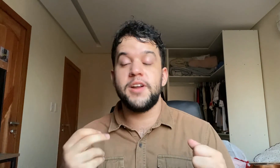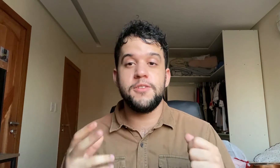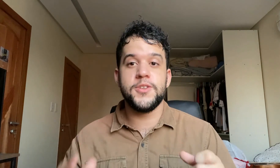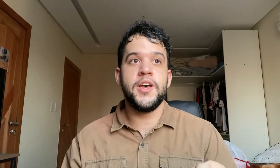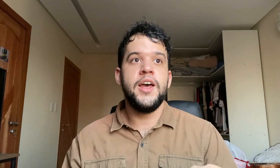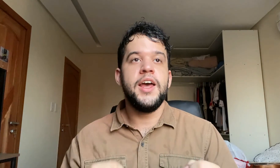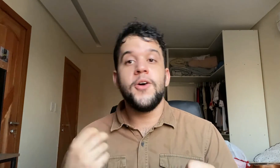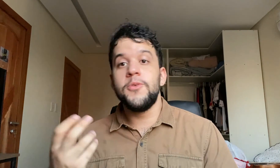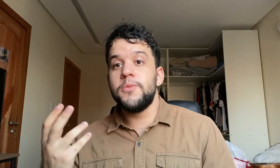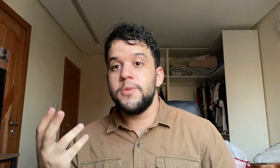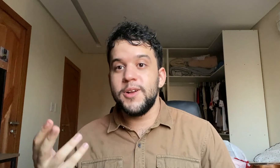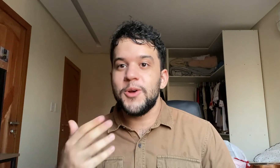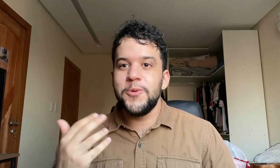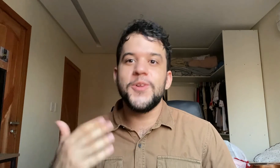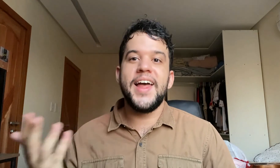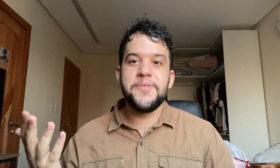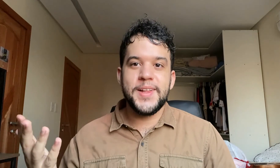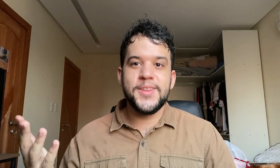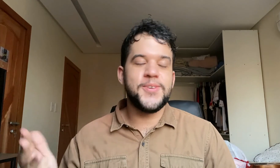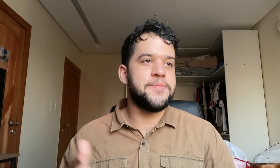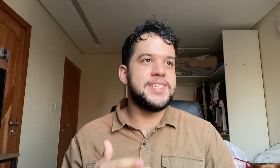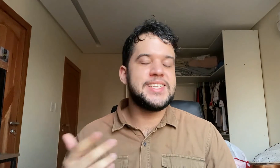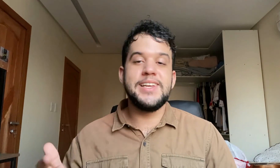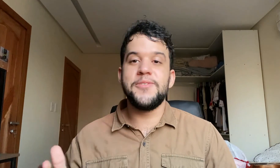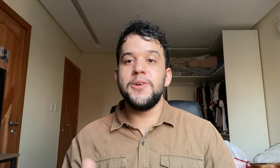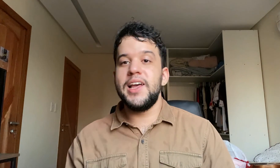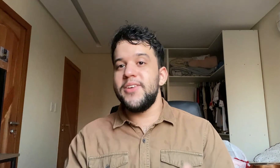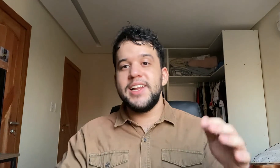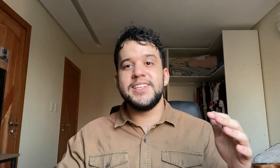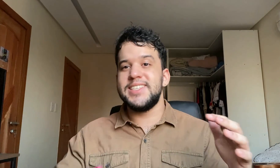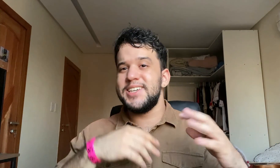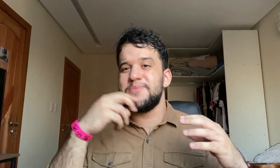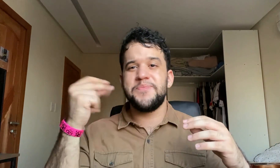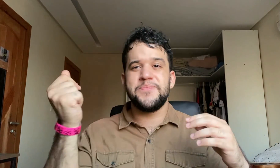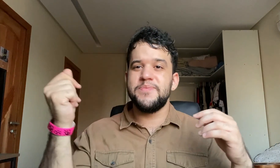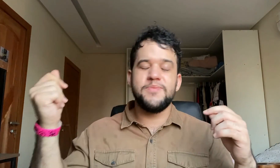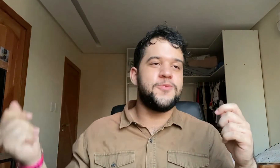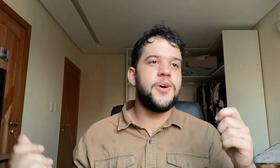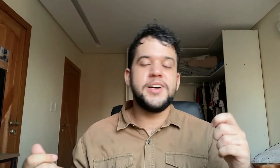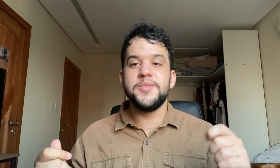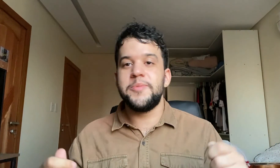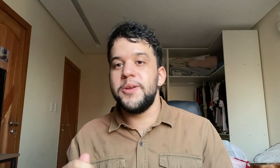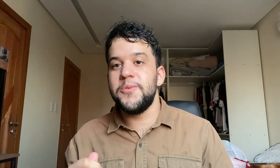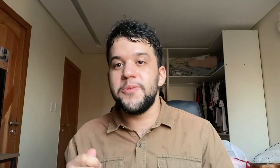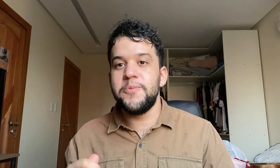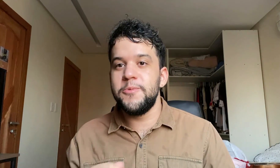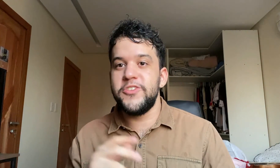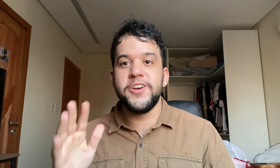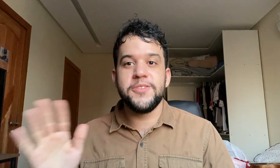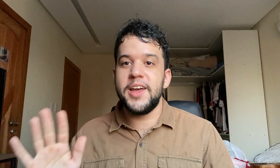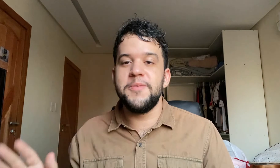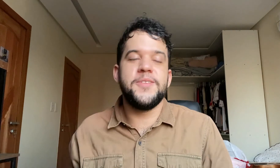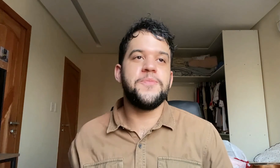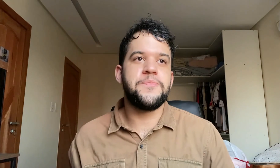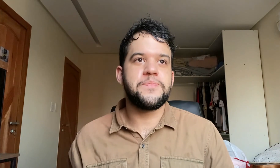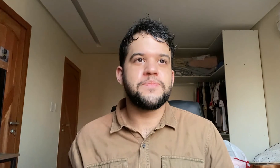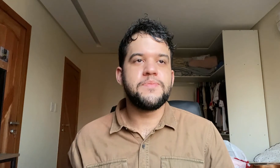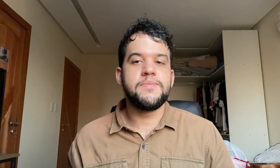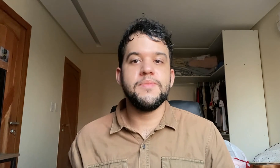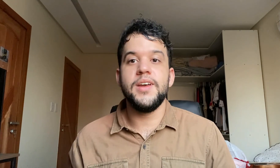maravilhoso, Eu sou muito lerdo pra leitura, mas esse livro eu leio ele assim voando, pô. Em um dia eu